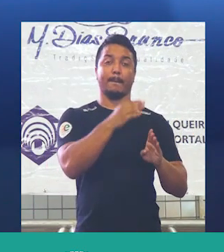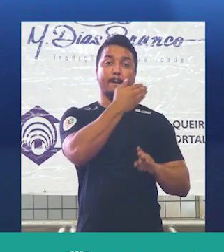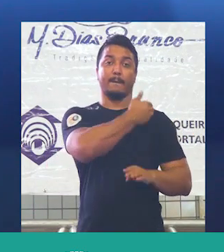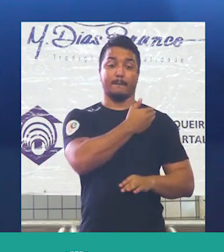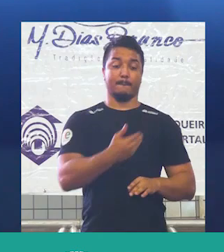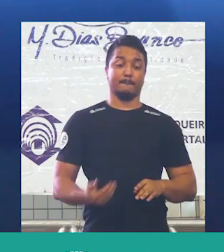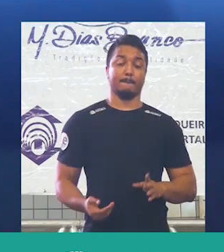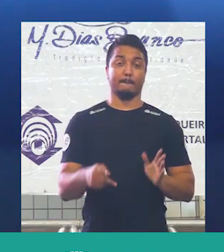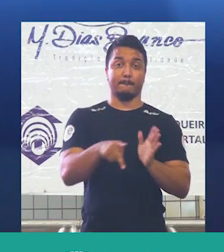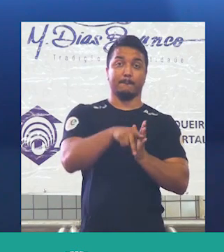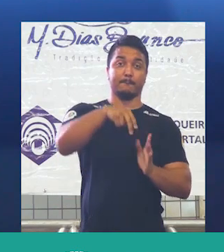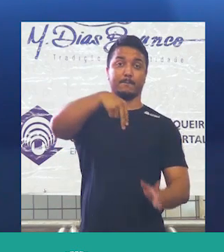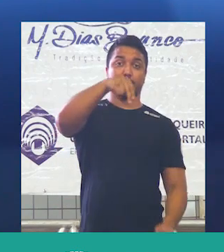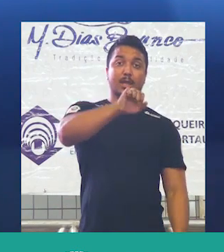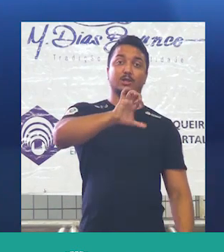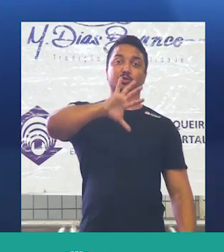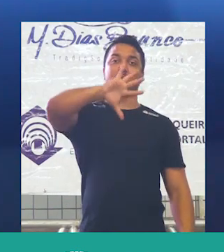governo